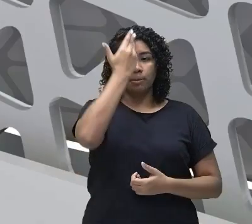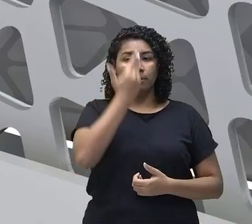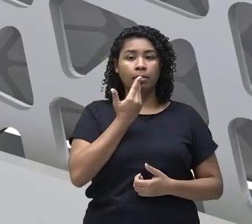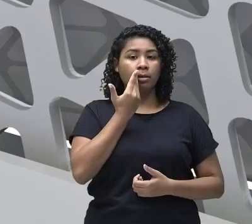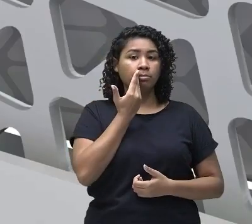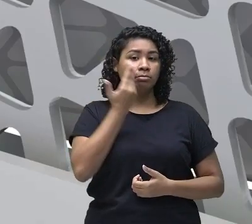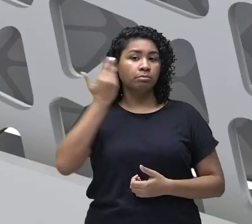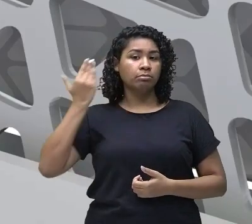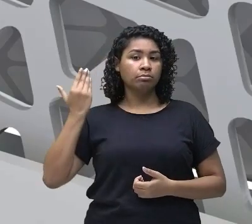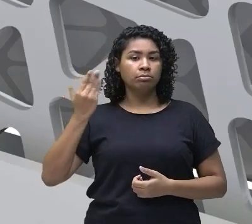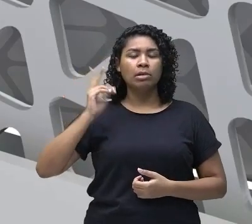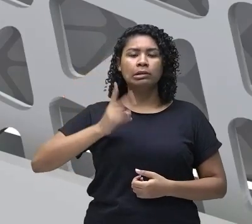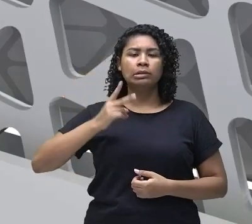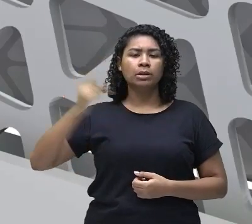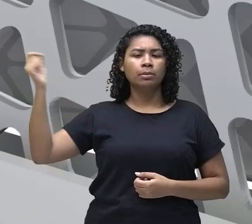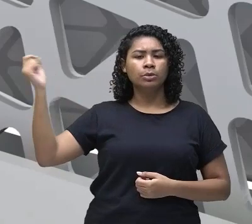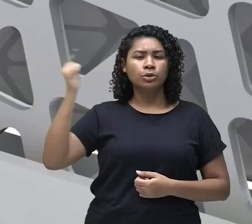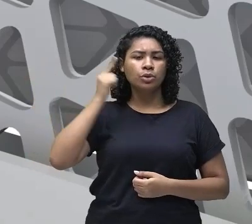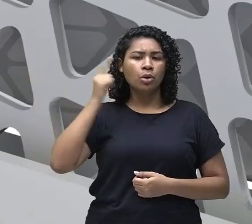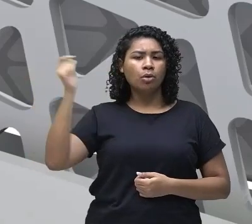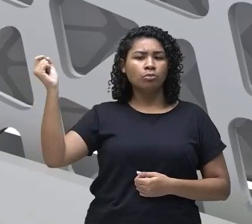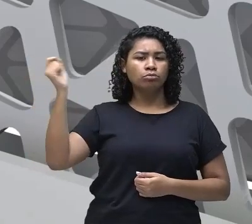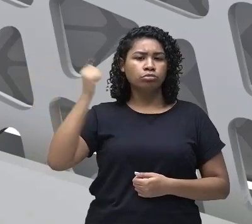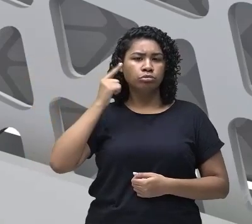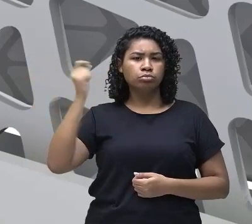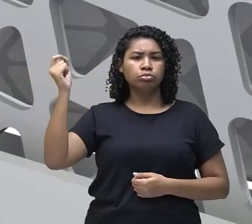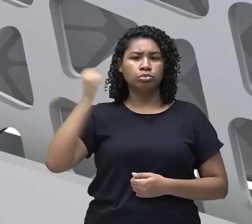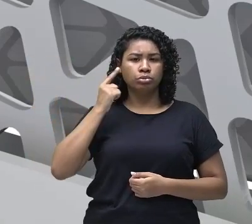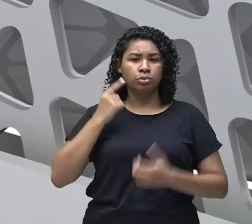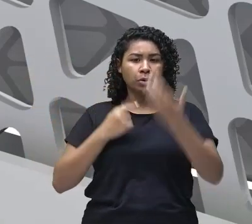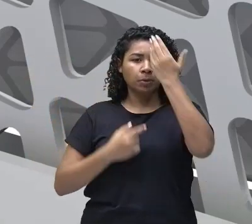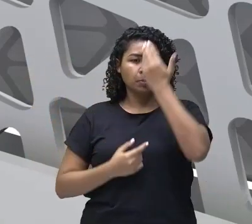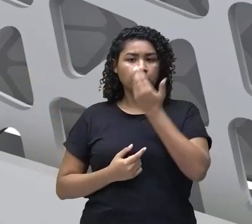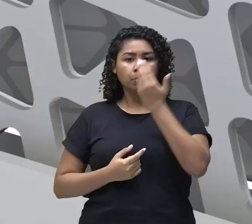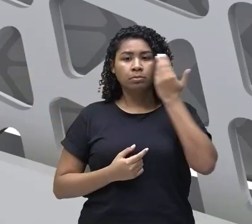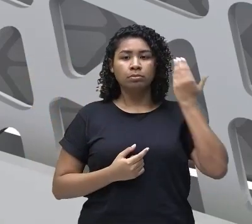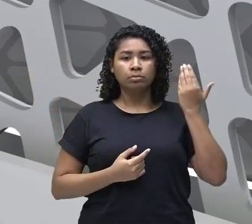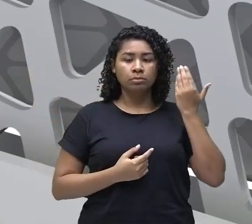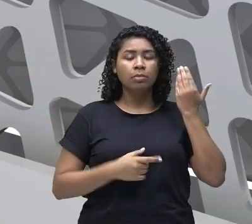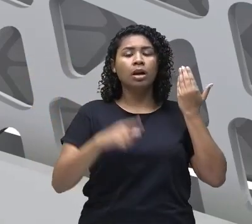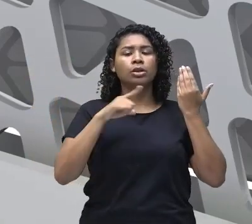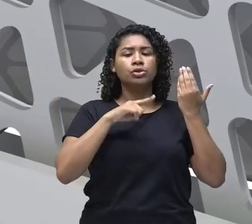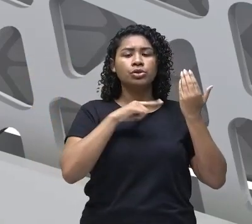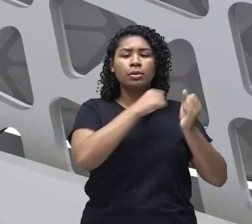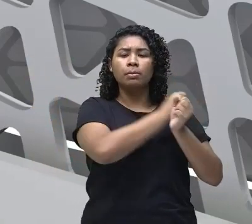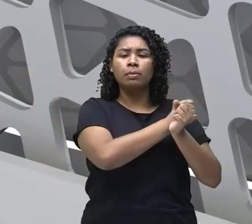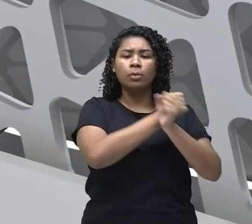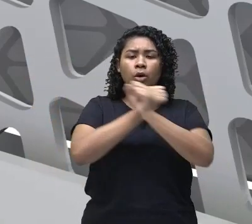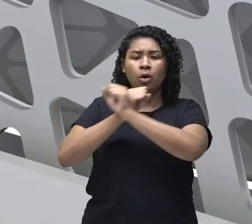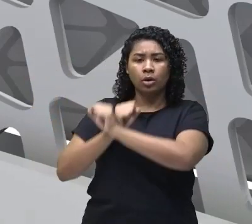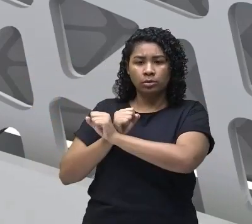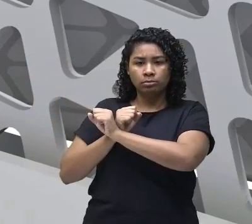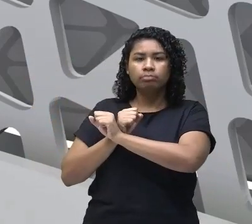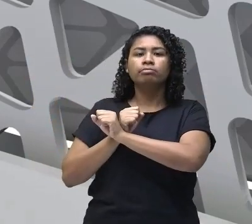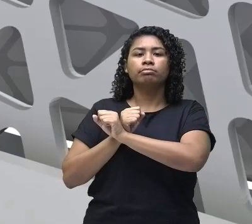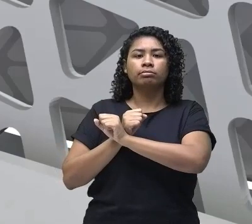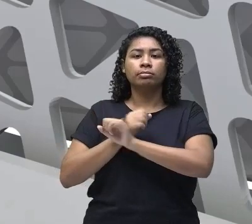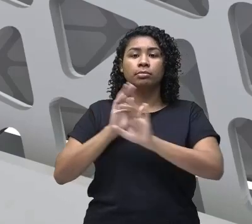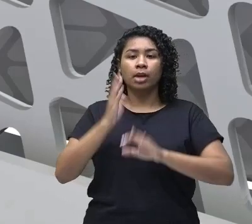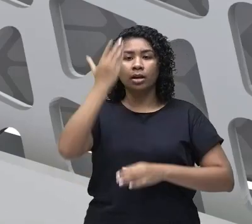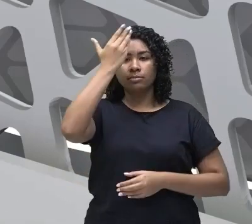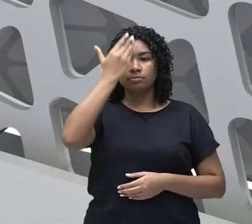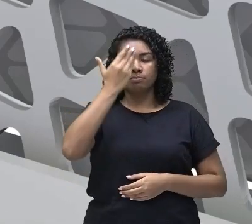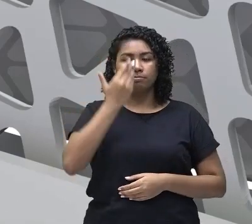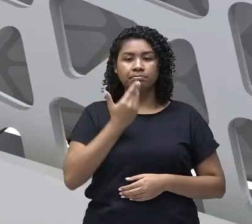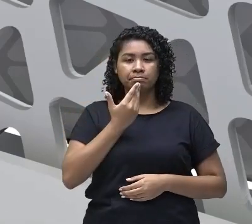ficava exposto para o sol. E o outro ficava mais protegido dentro do carro. Esse lado que